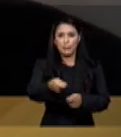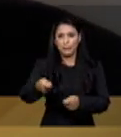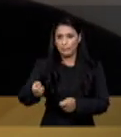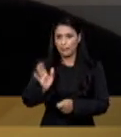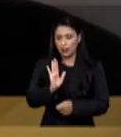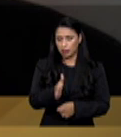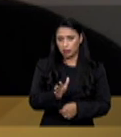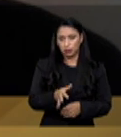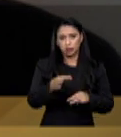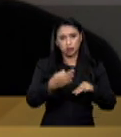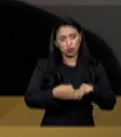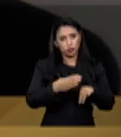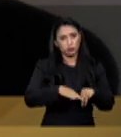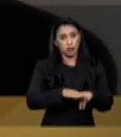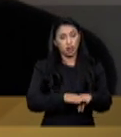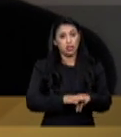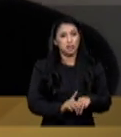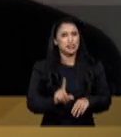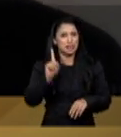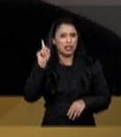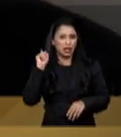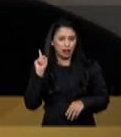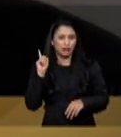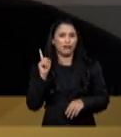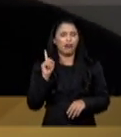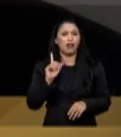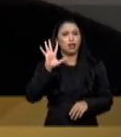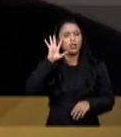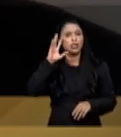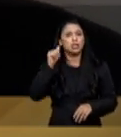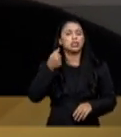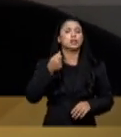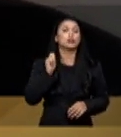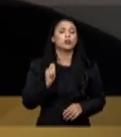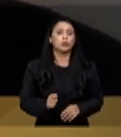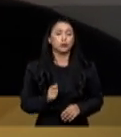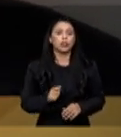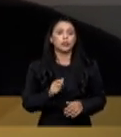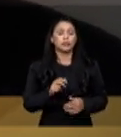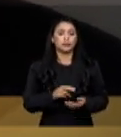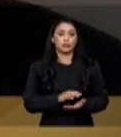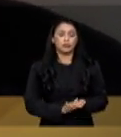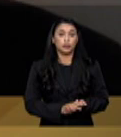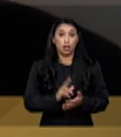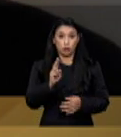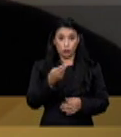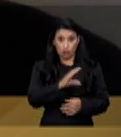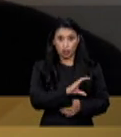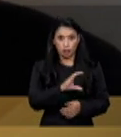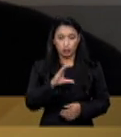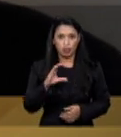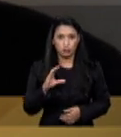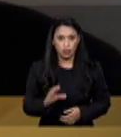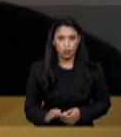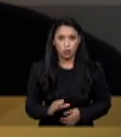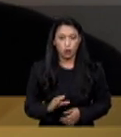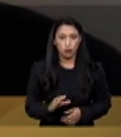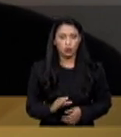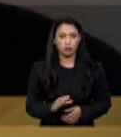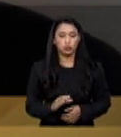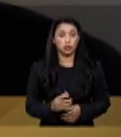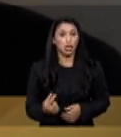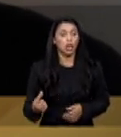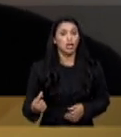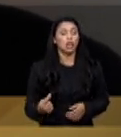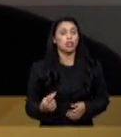Lá assentei que no presente writ, no habeas corpus, de forma